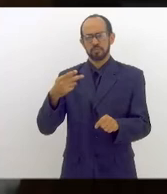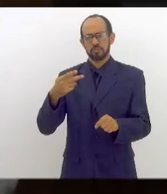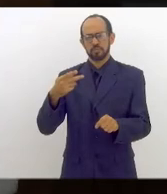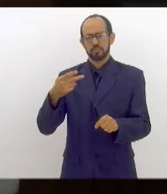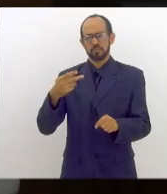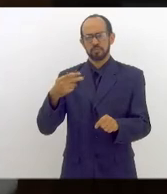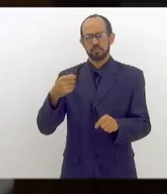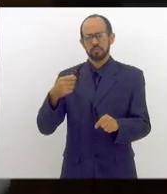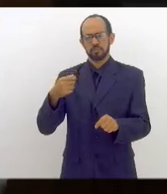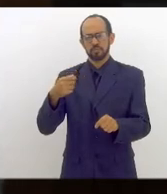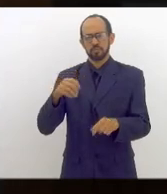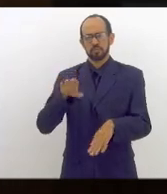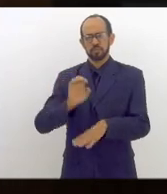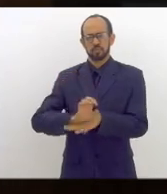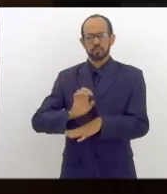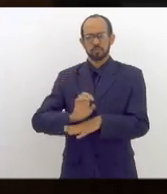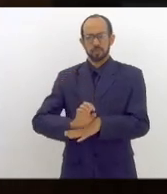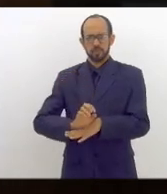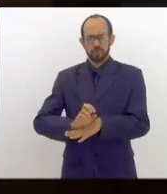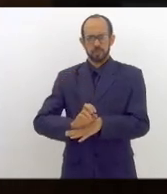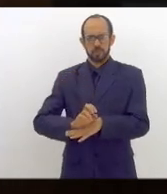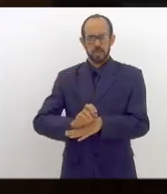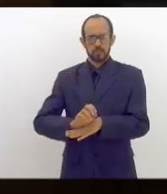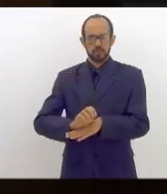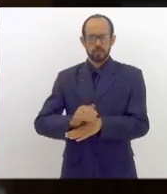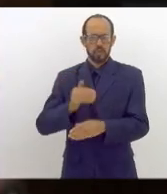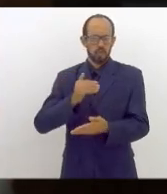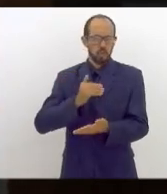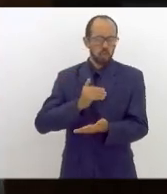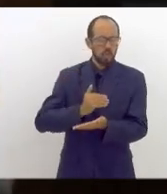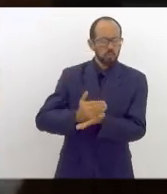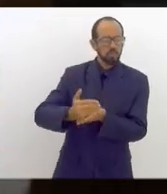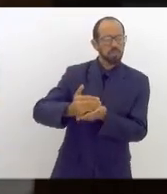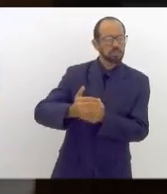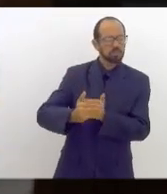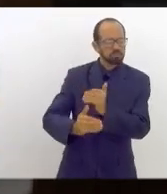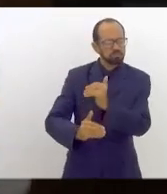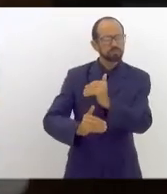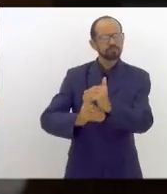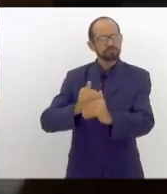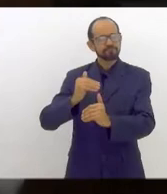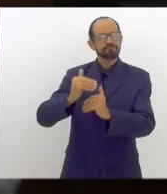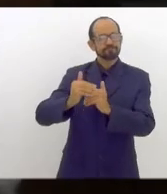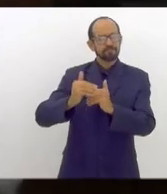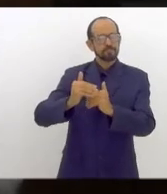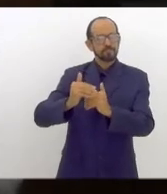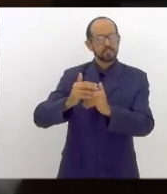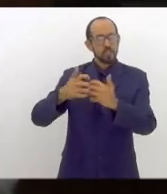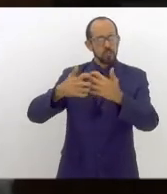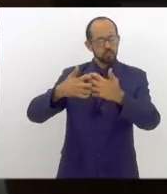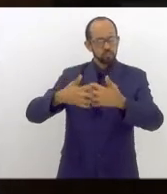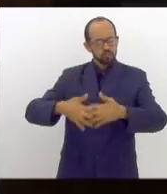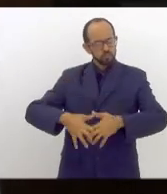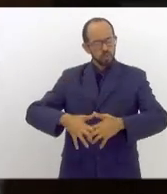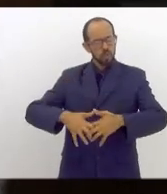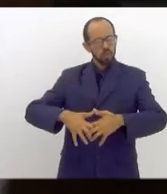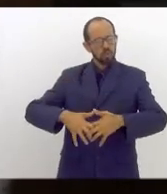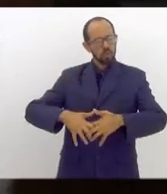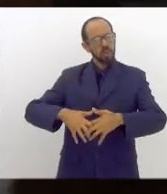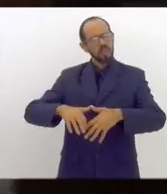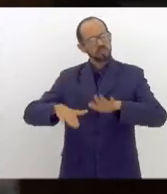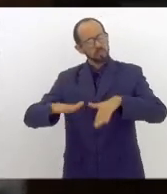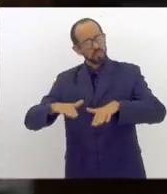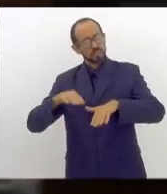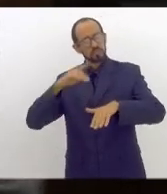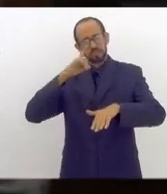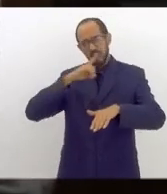o estado já a gente já vê a luz no fim do túnel a coisa já já funciona de forma não do jeito que Gostariamos mas